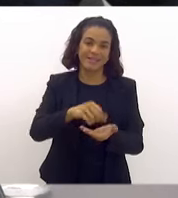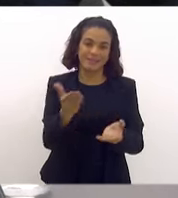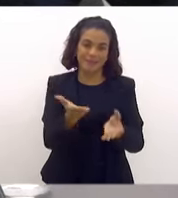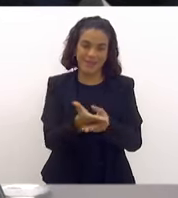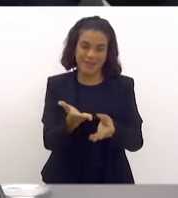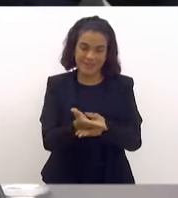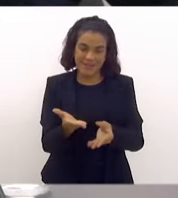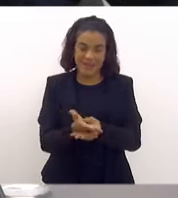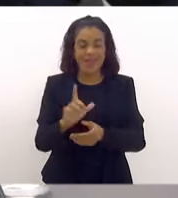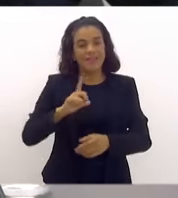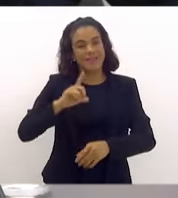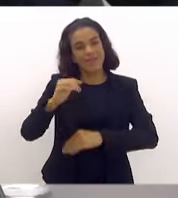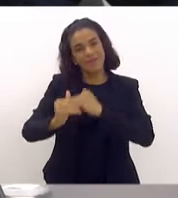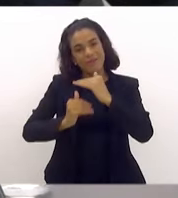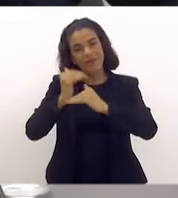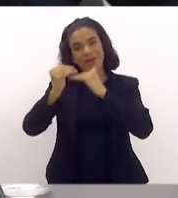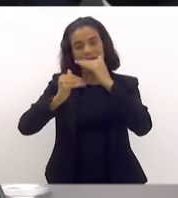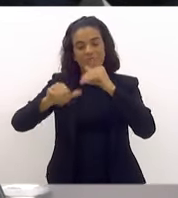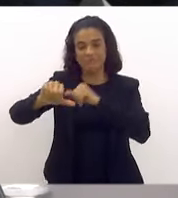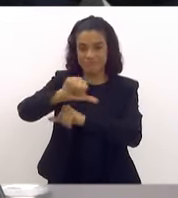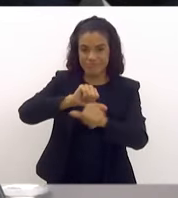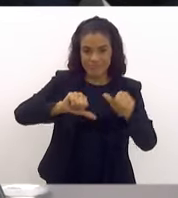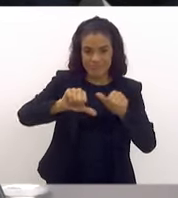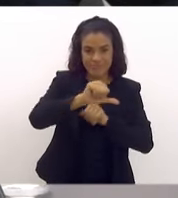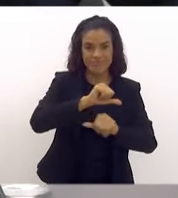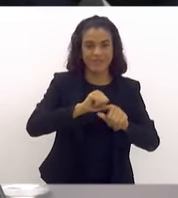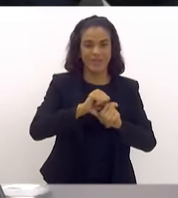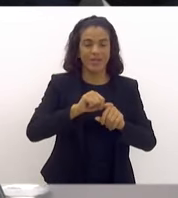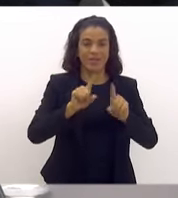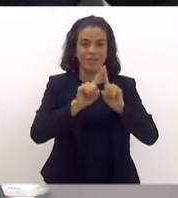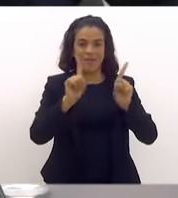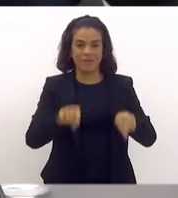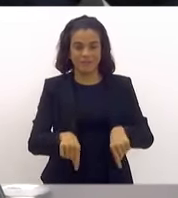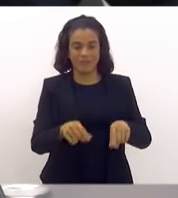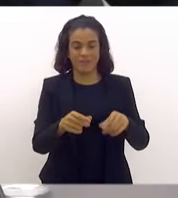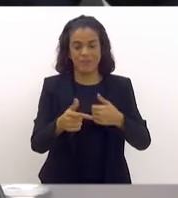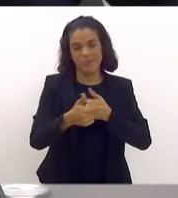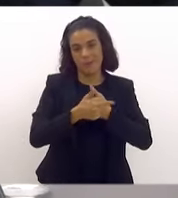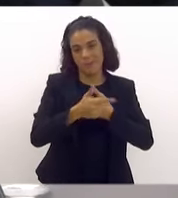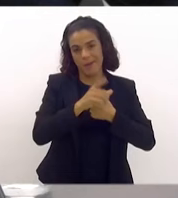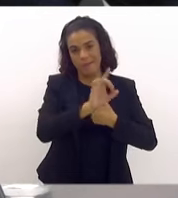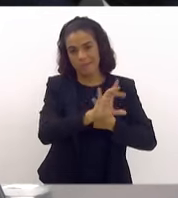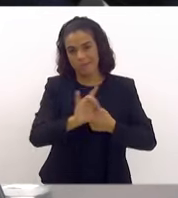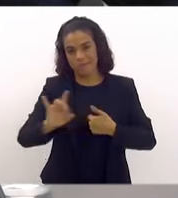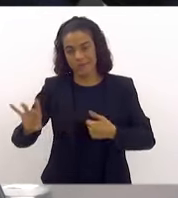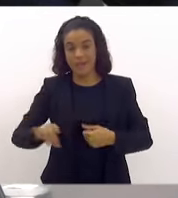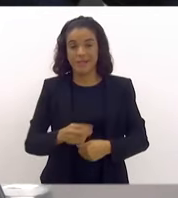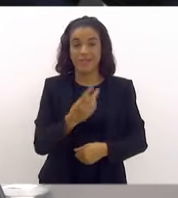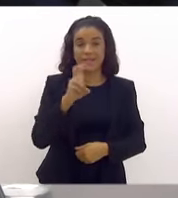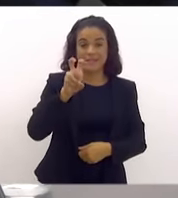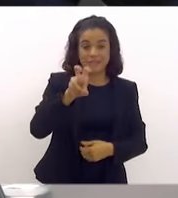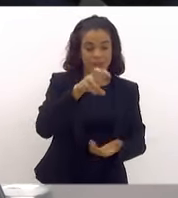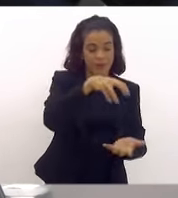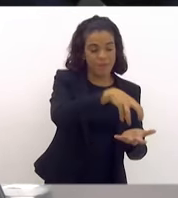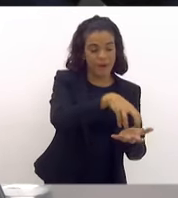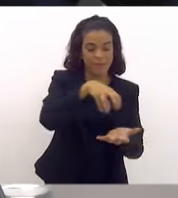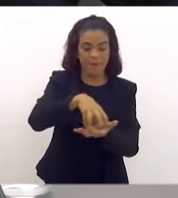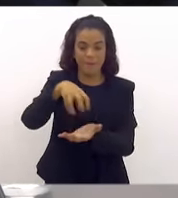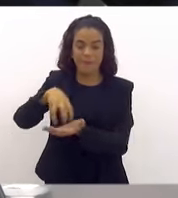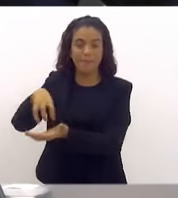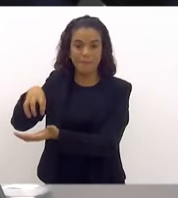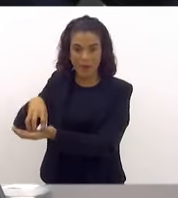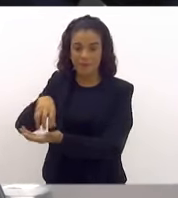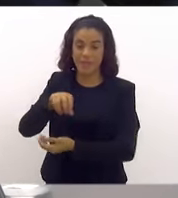houve uma uma reformulação nas atribuições e hoje nós temos cinco núcleos de investigação penal o